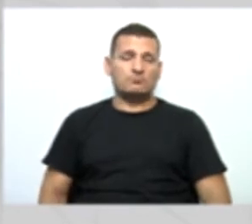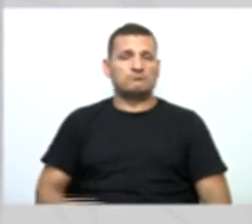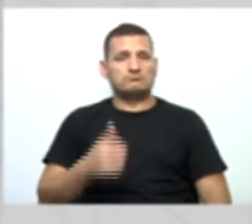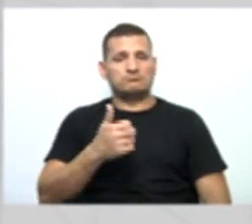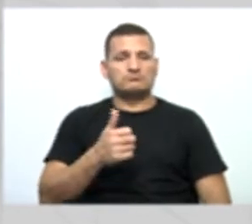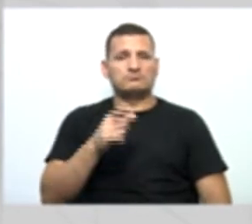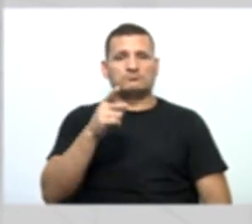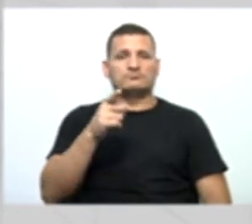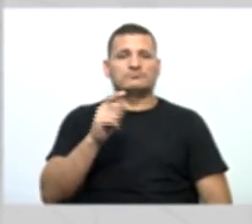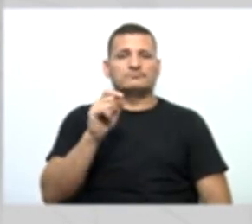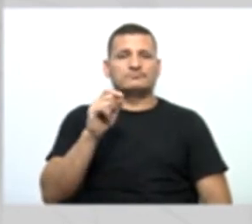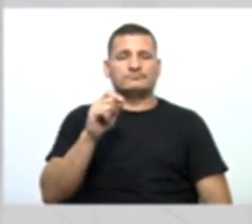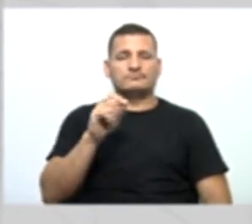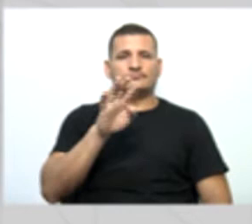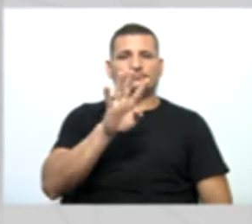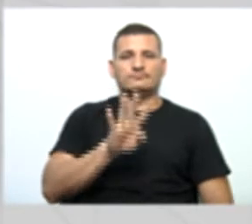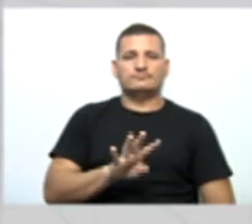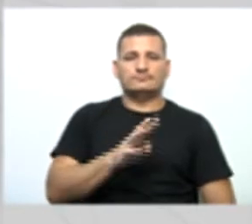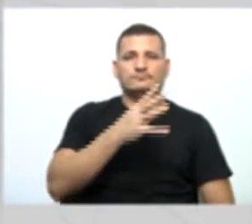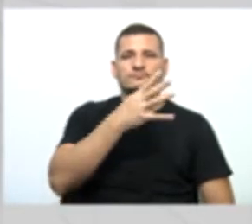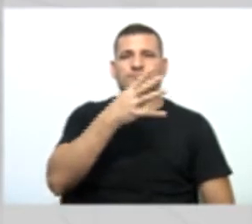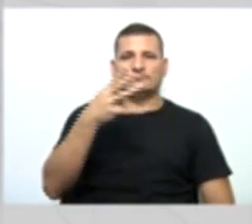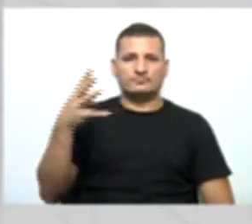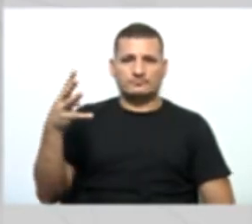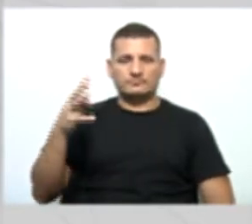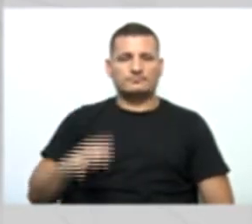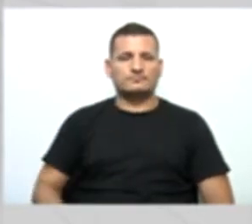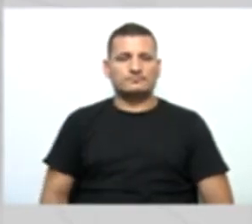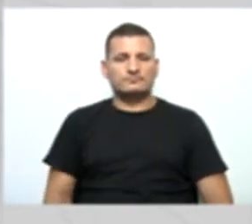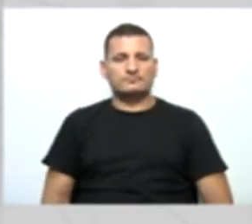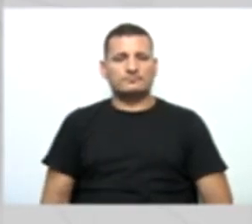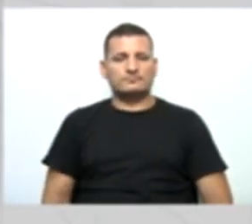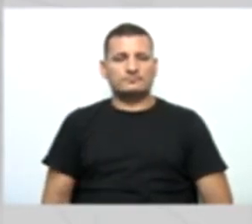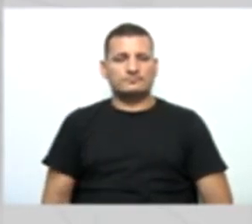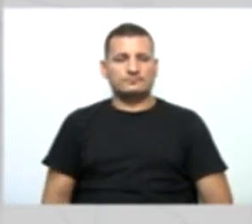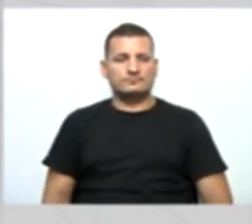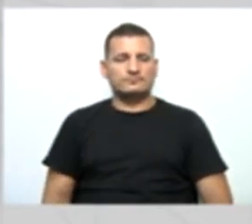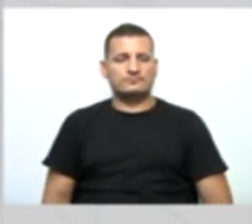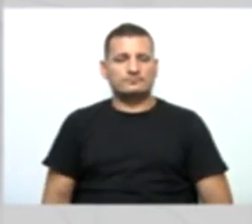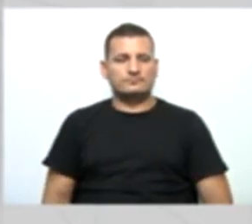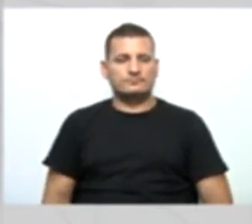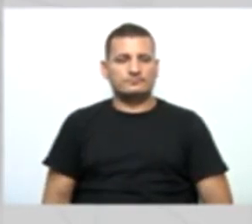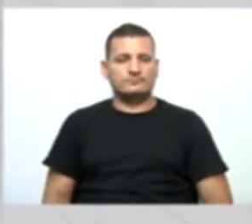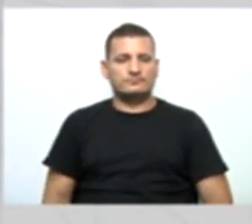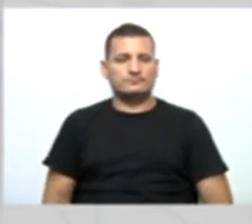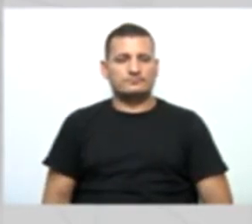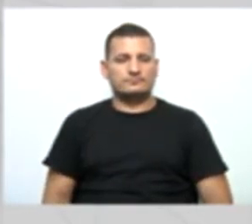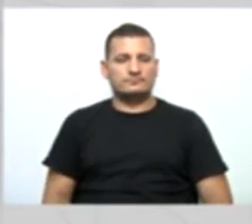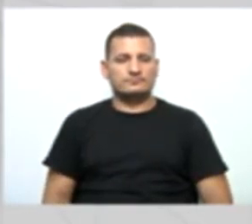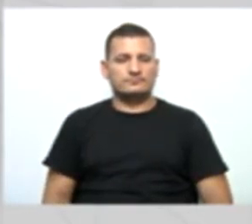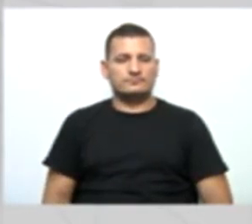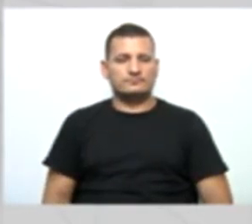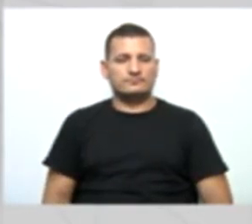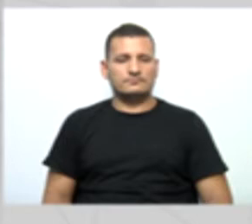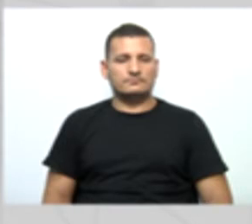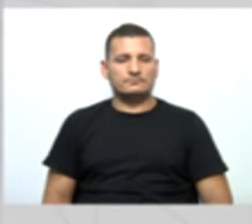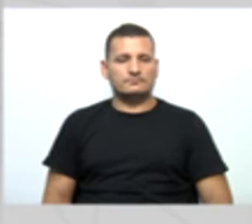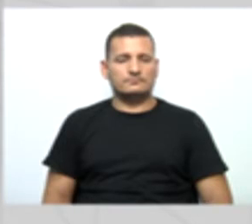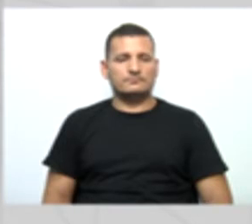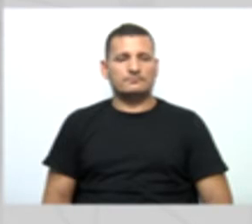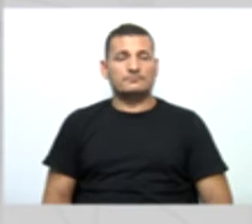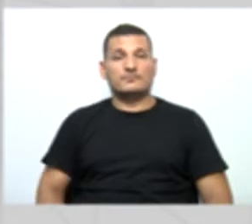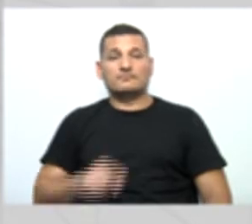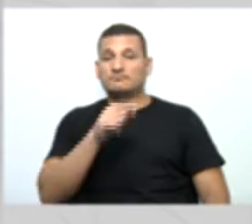vai facilitar o desenvolvimento da sua classe, ok?